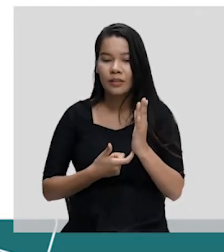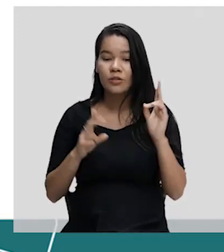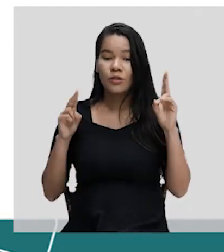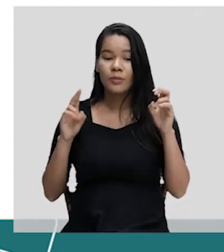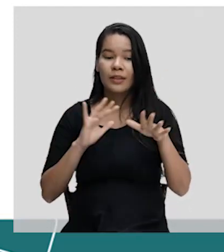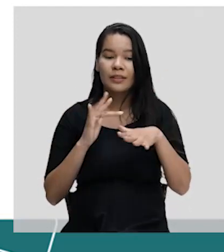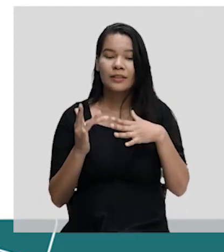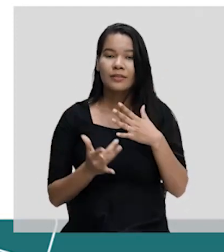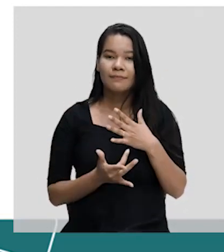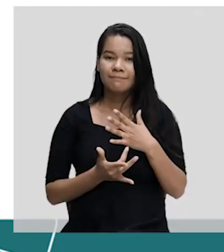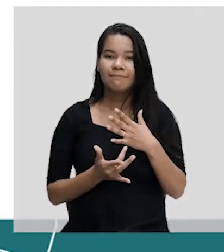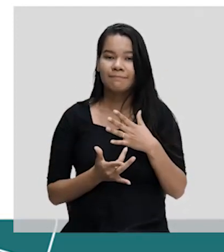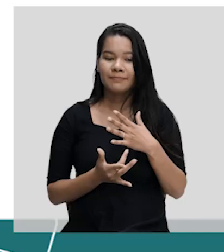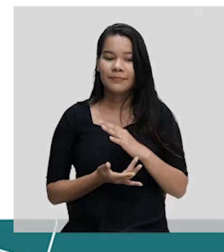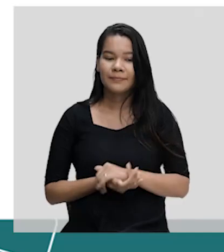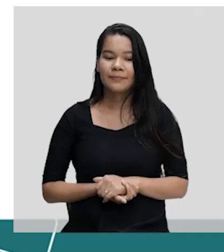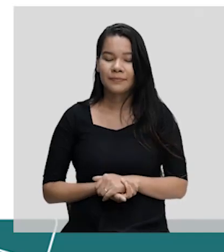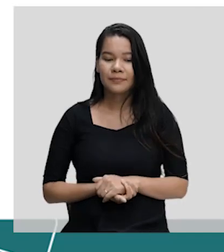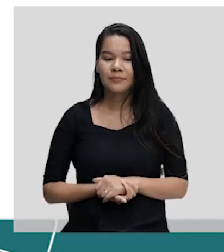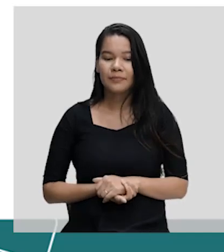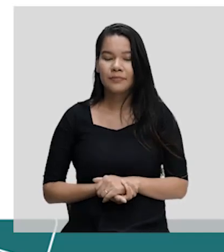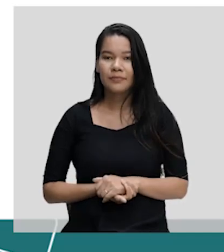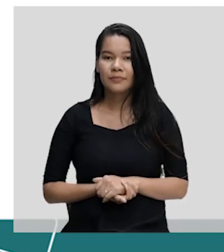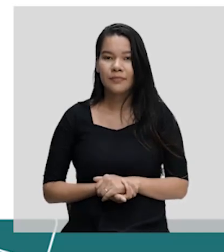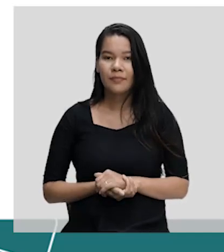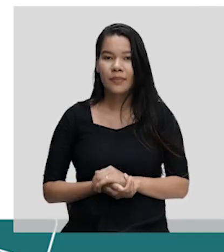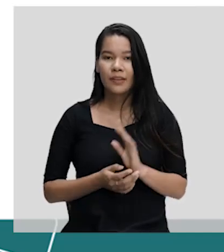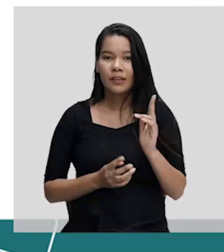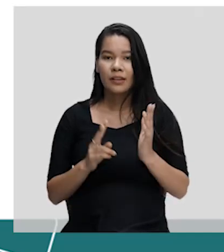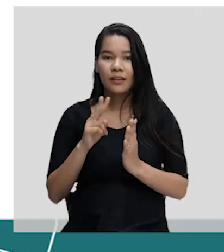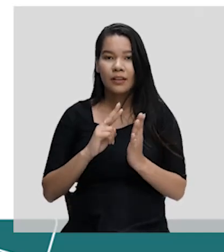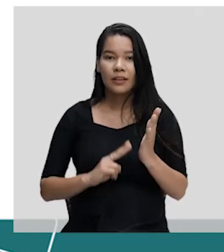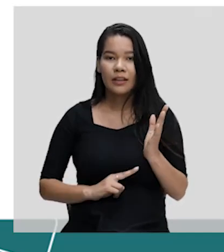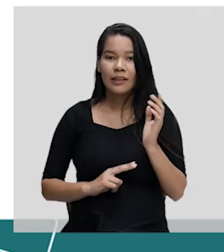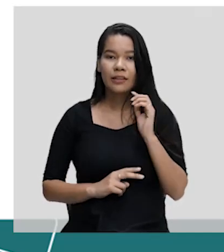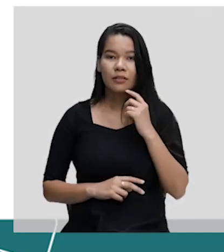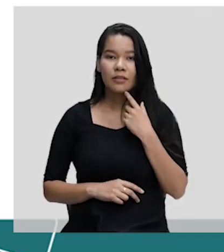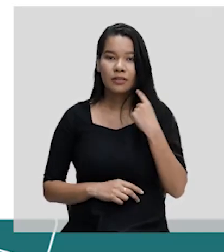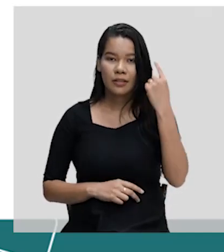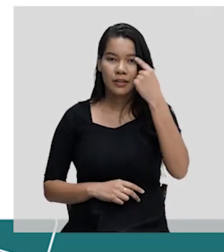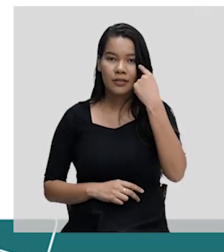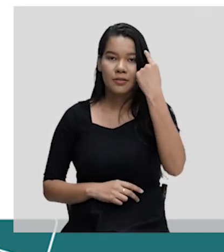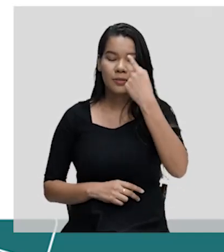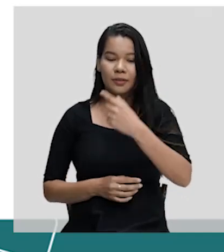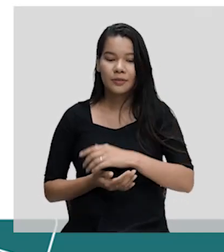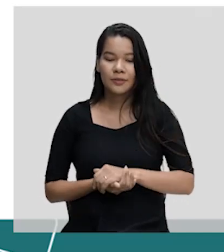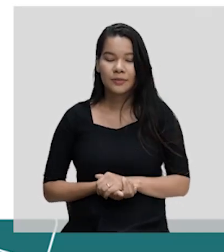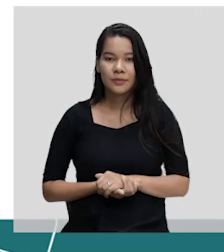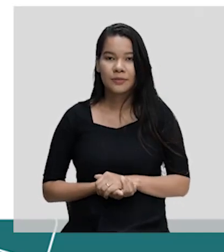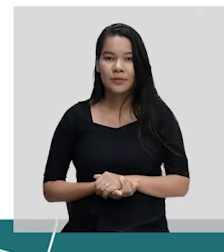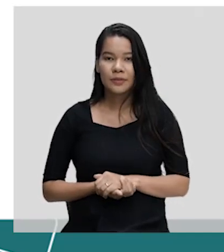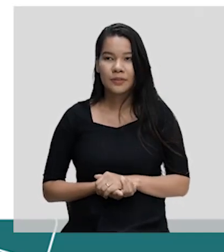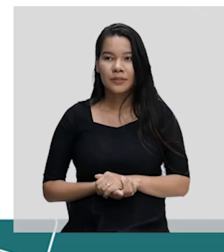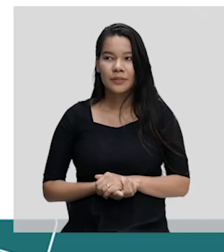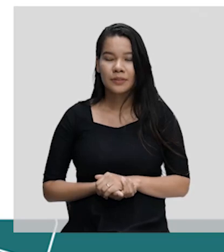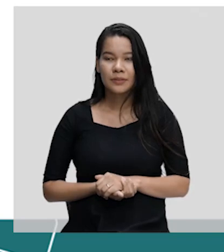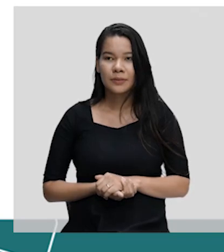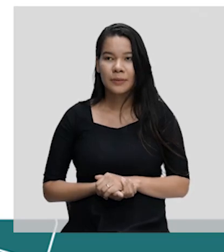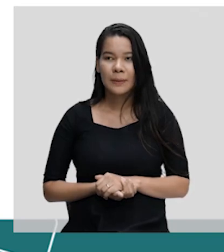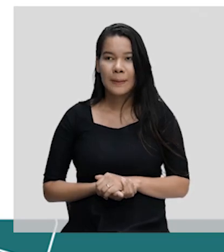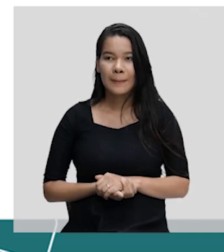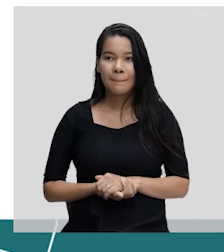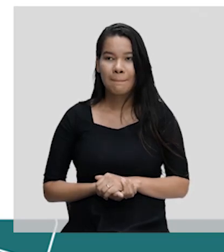redes sociais, tá? Las redes sociales, sua influência em la sociedade atual e el